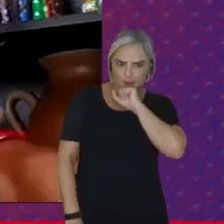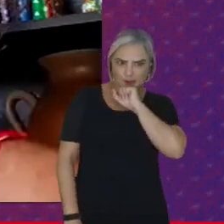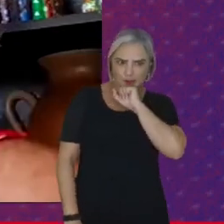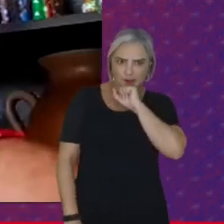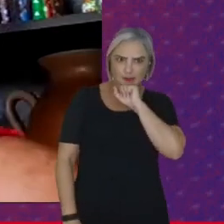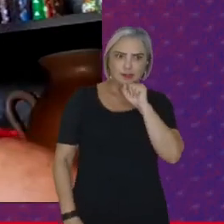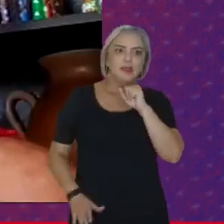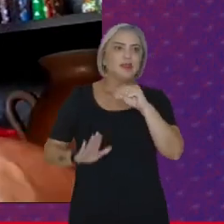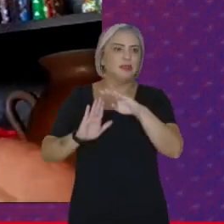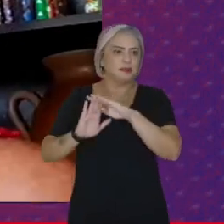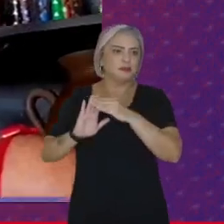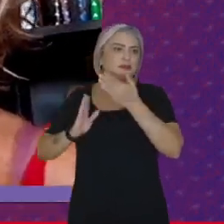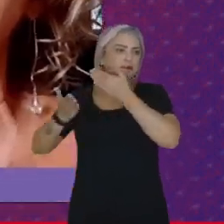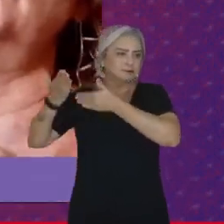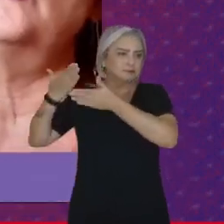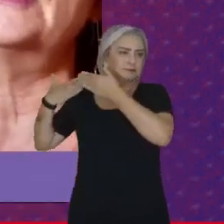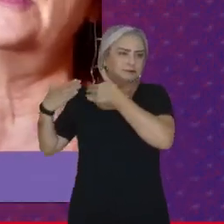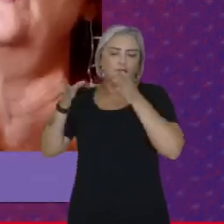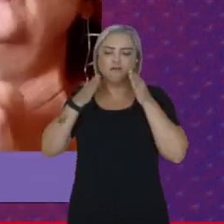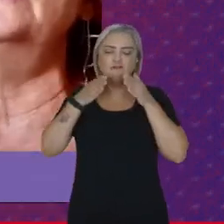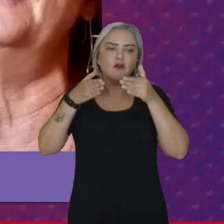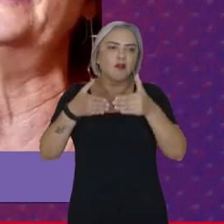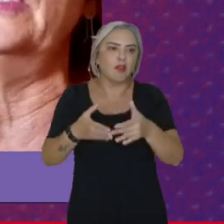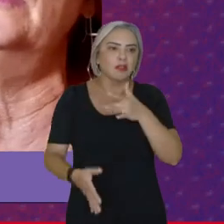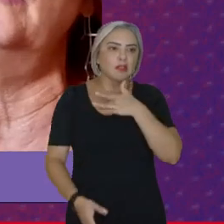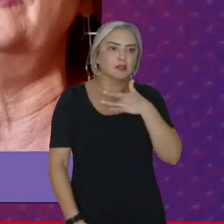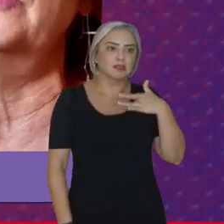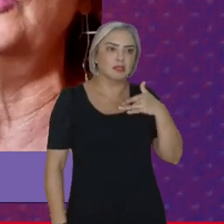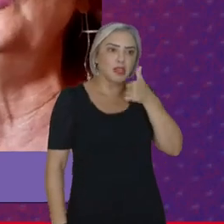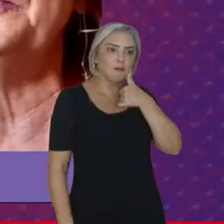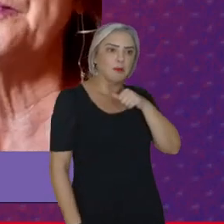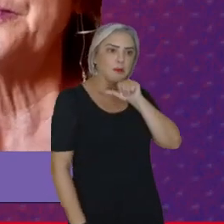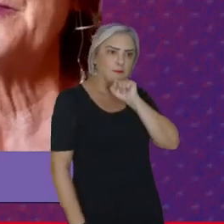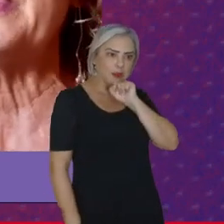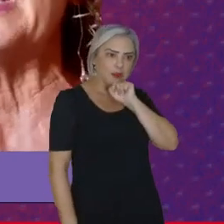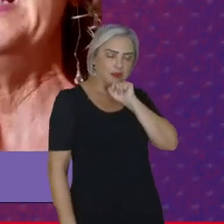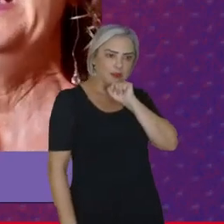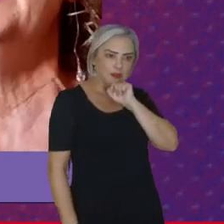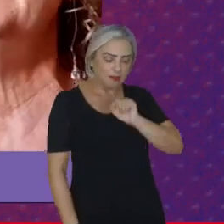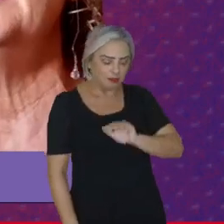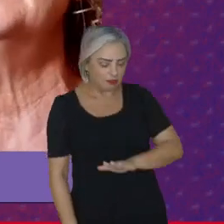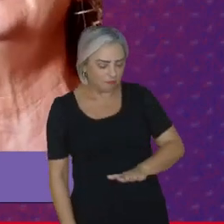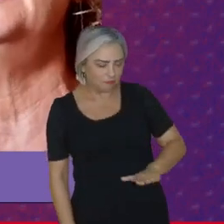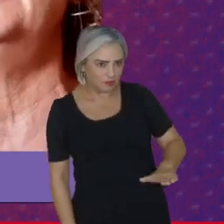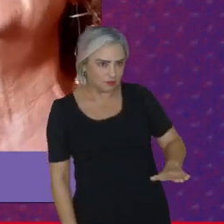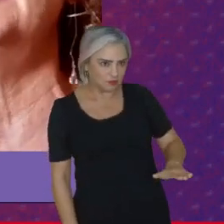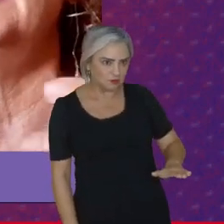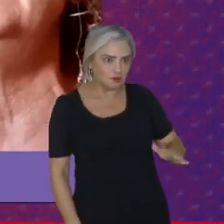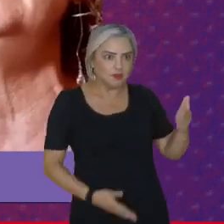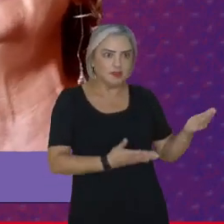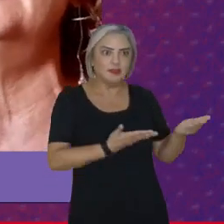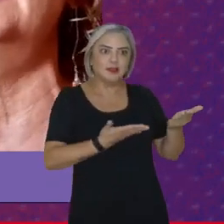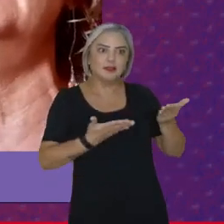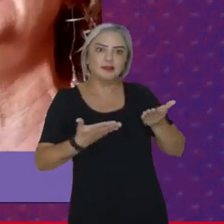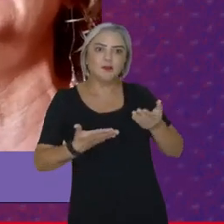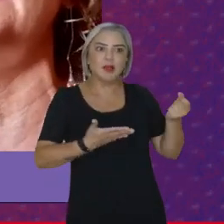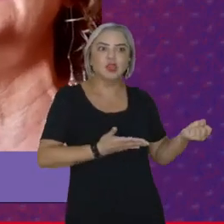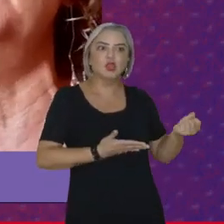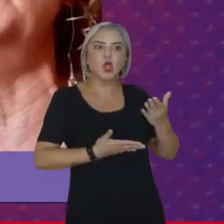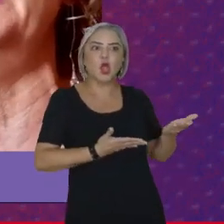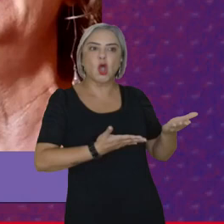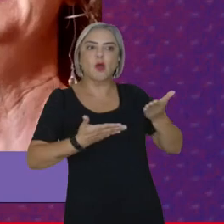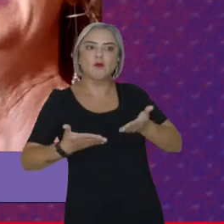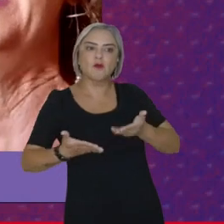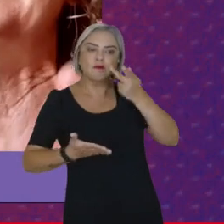os programas passados eram focados na saúde materna e infantil, e trazer essa